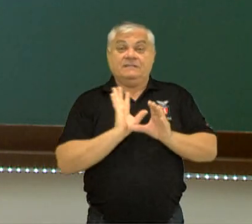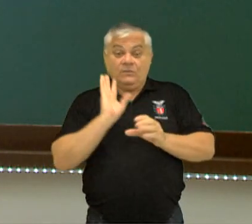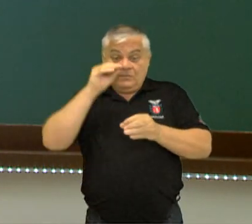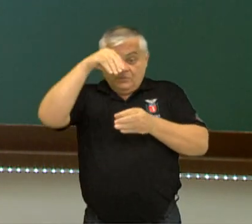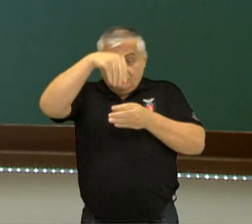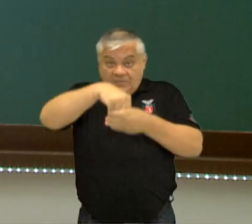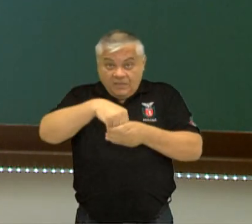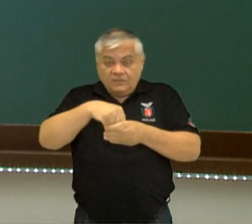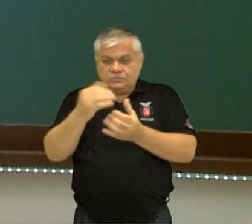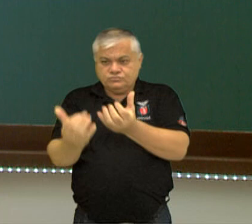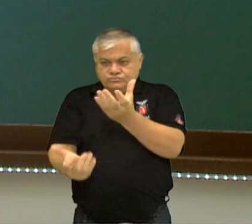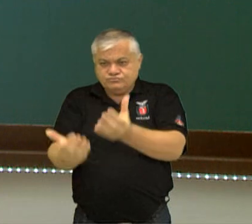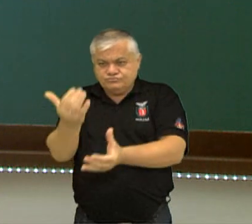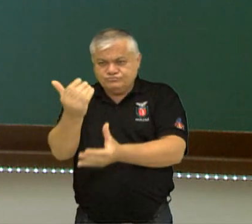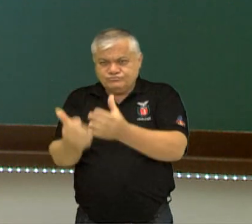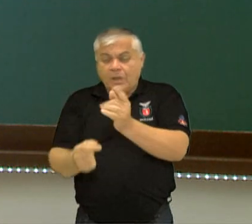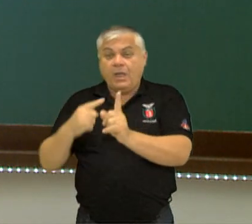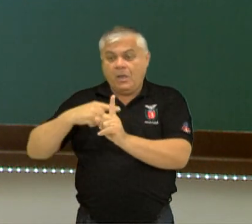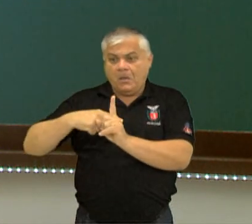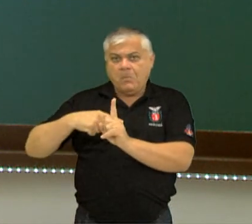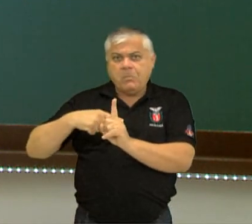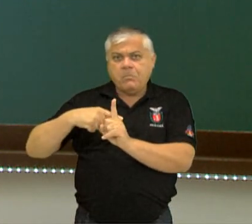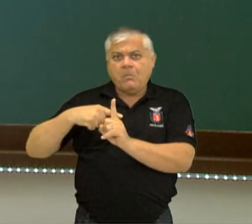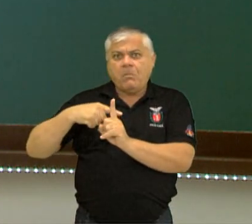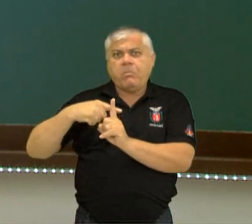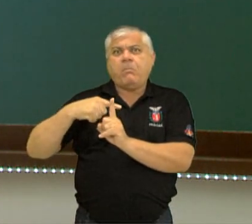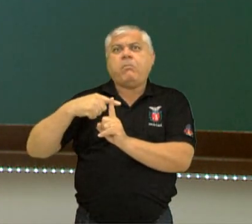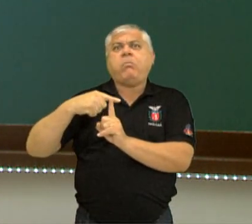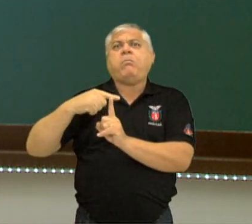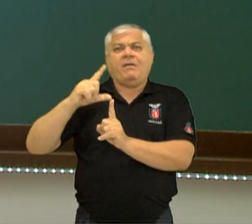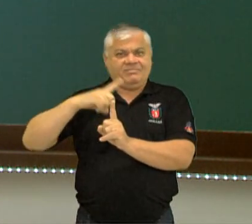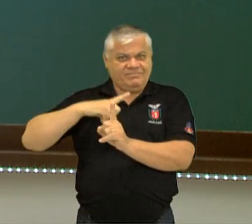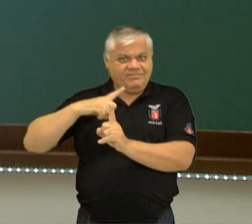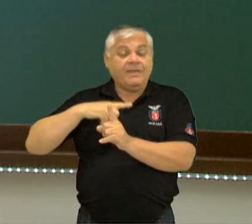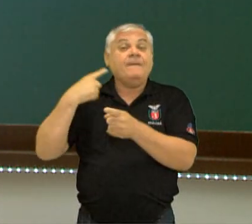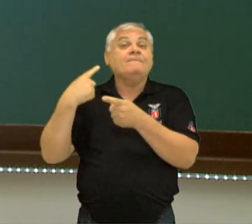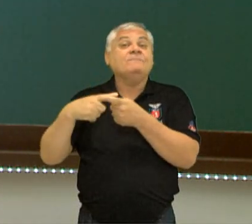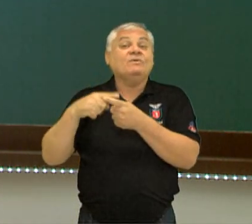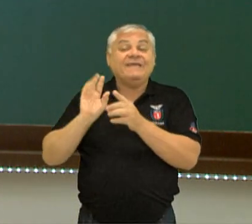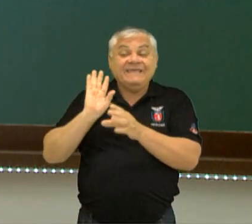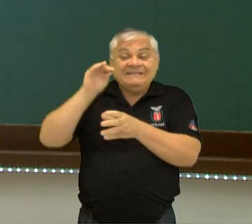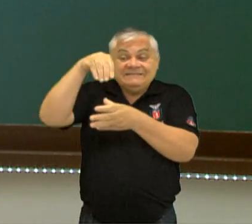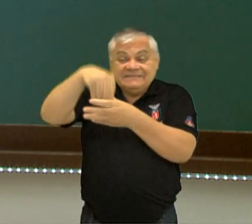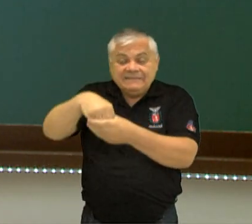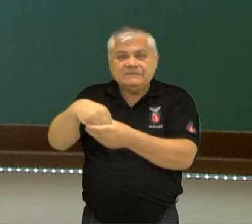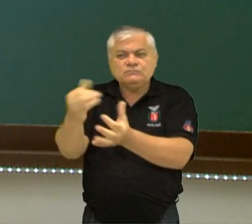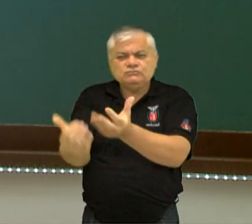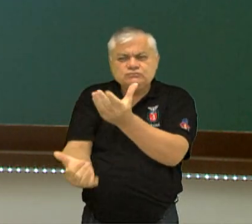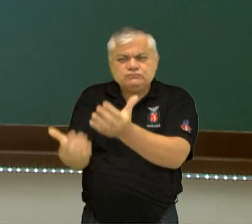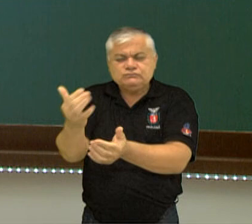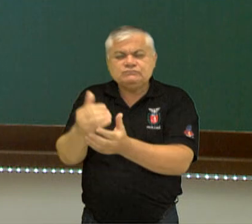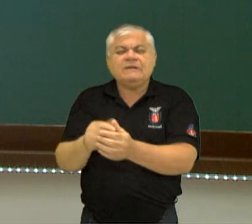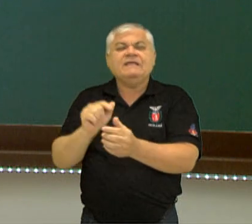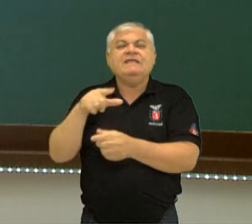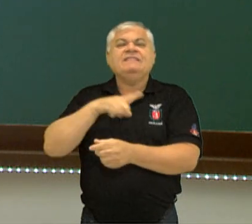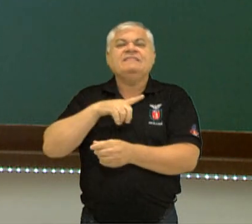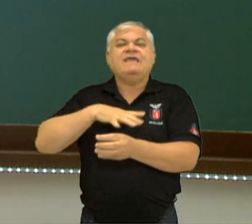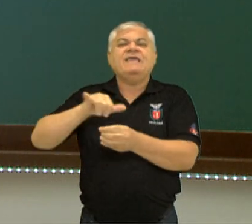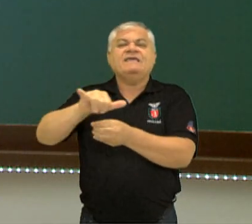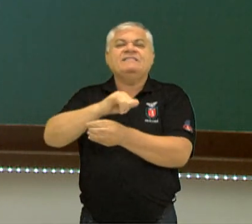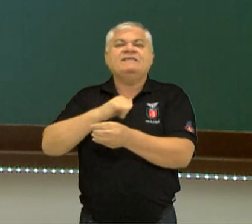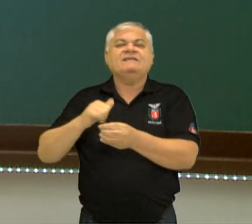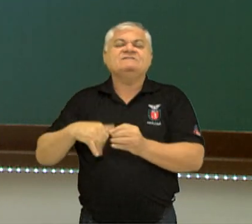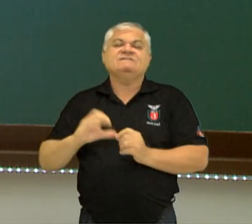numa brasa, ela é alta. Por quê, pessoal? Porque a energia interna é a energia cinética